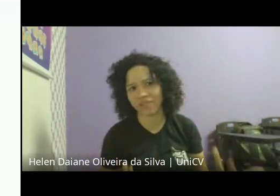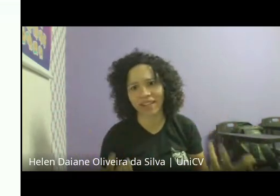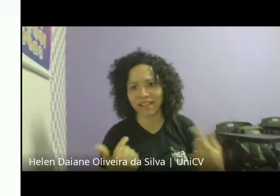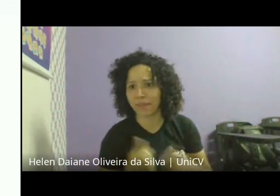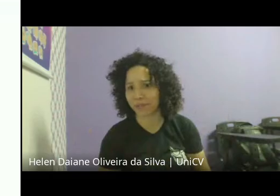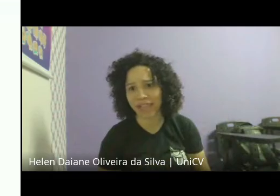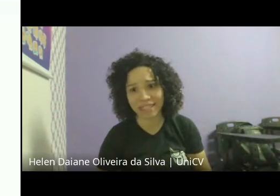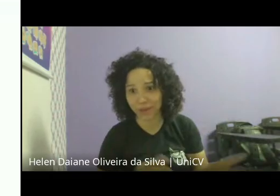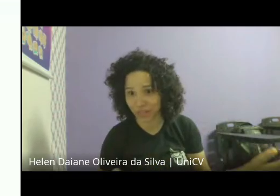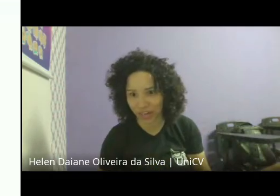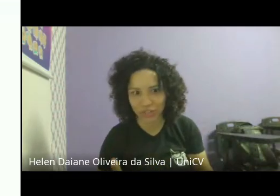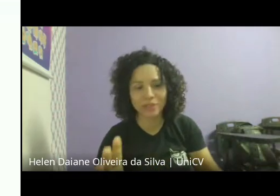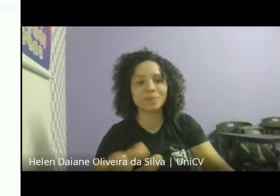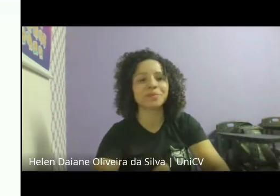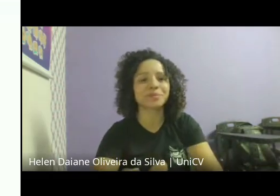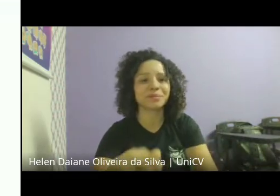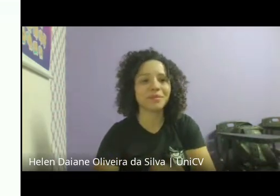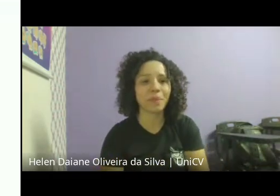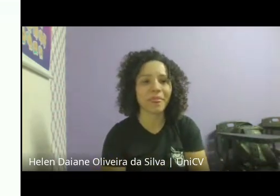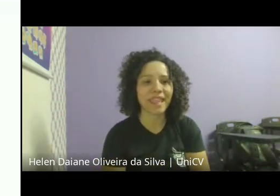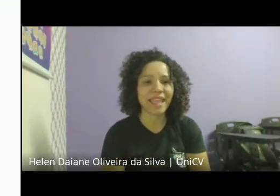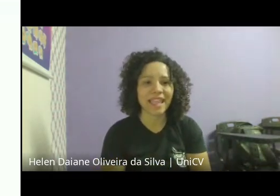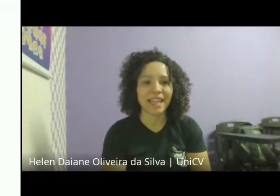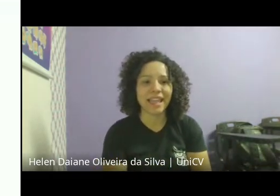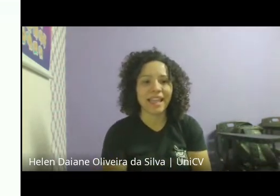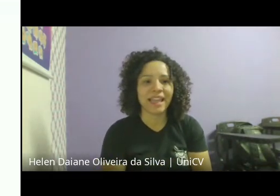preservado, ele vai ter a mesma reação que a gente.